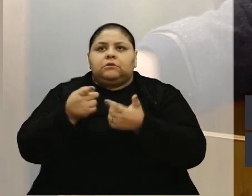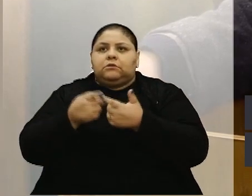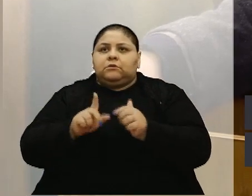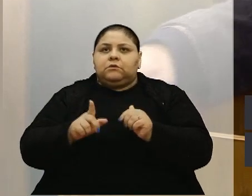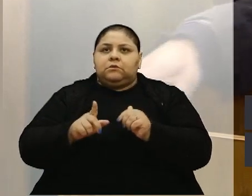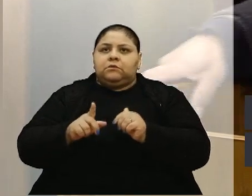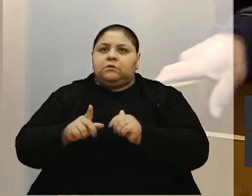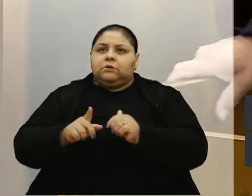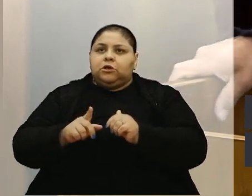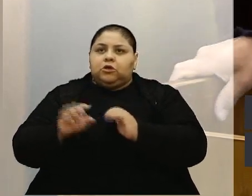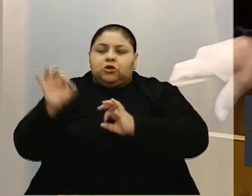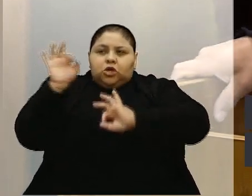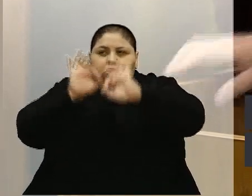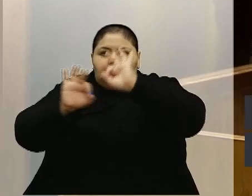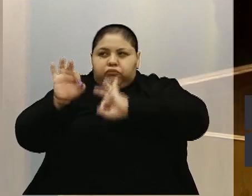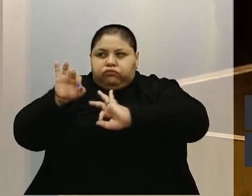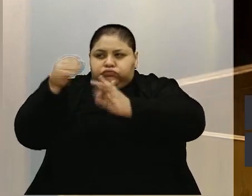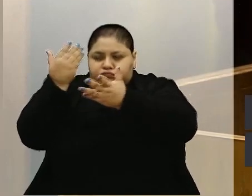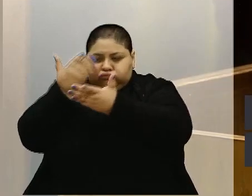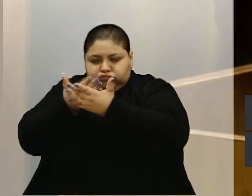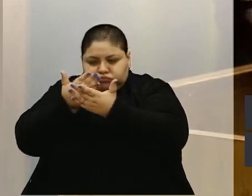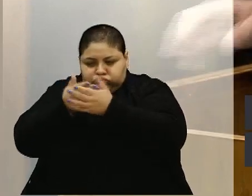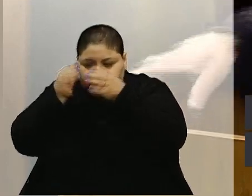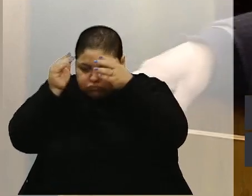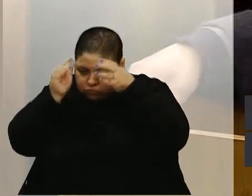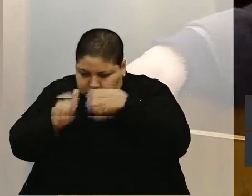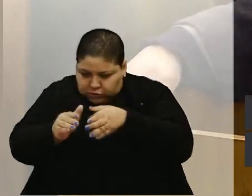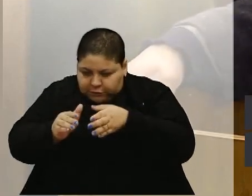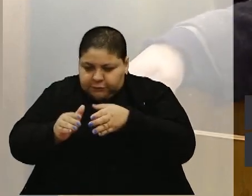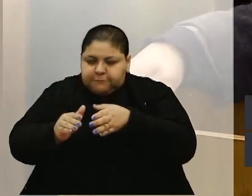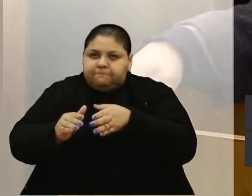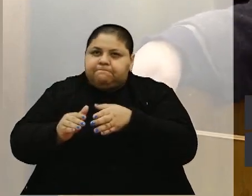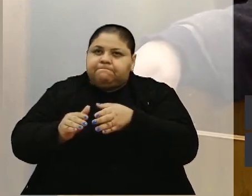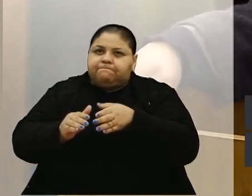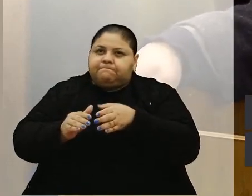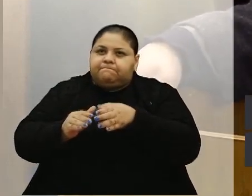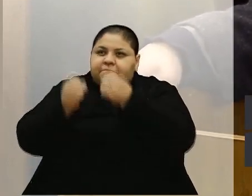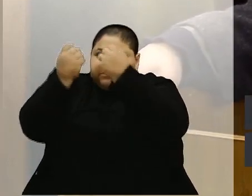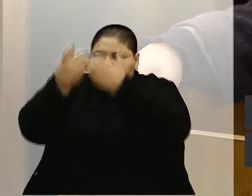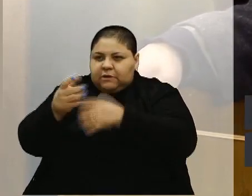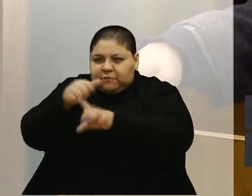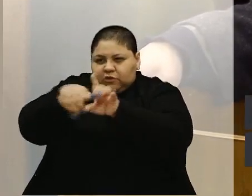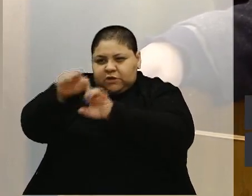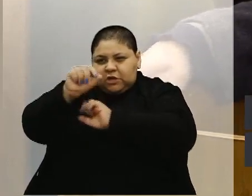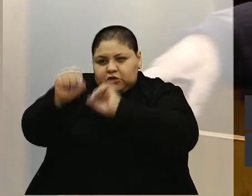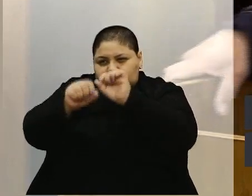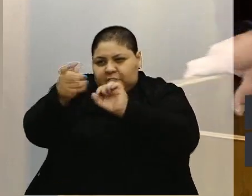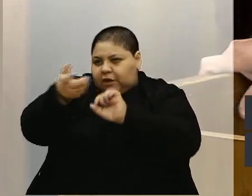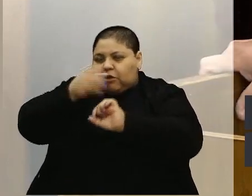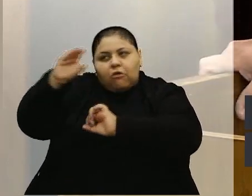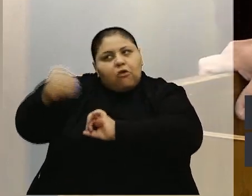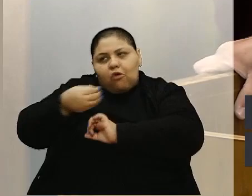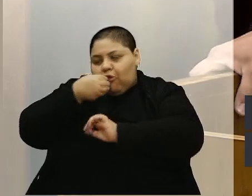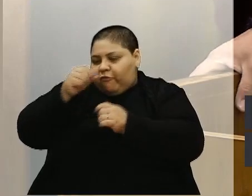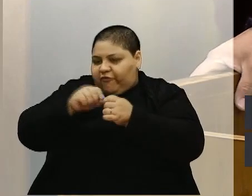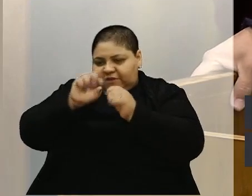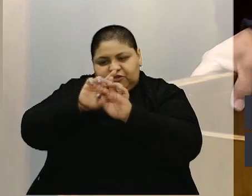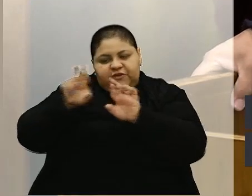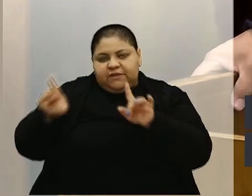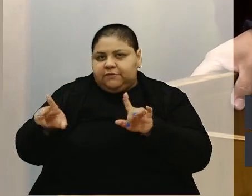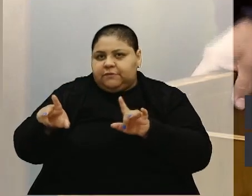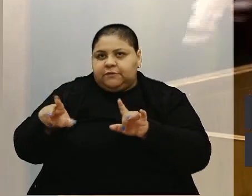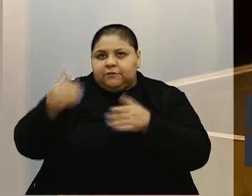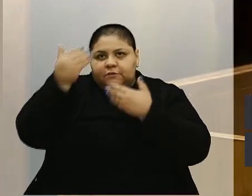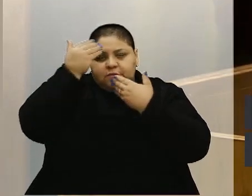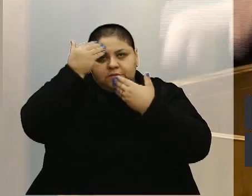nós programamos, estudamos e colocamos diante da sociedade o que nós queremos, claro que faz a diferença.